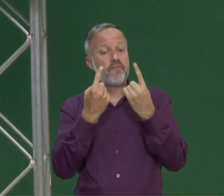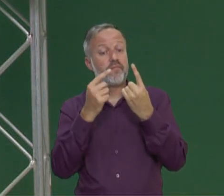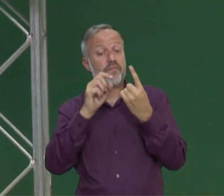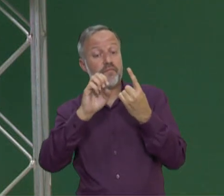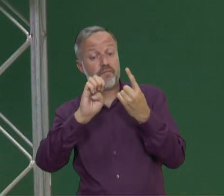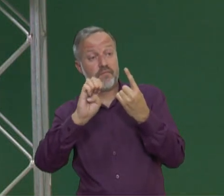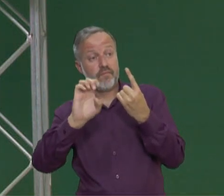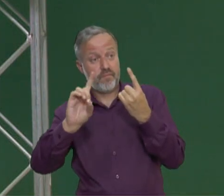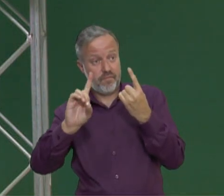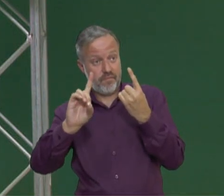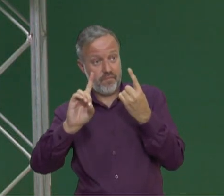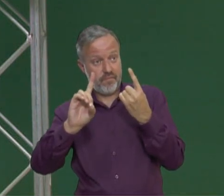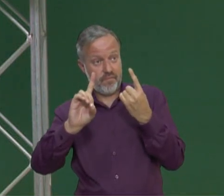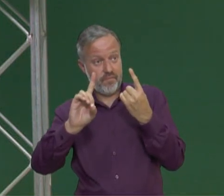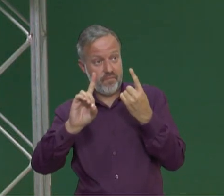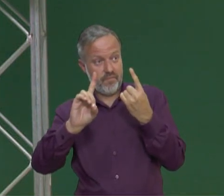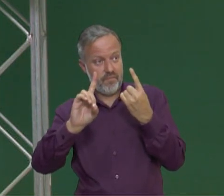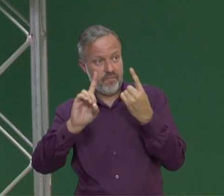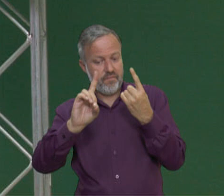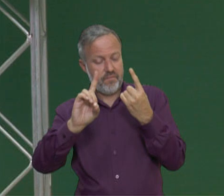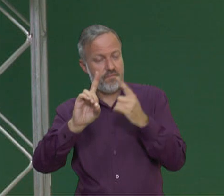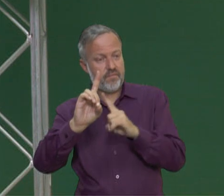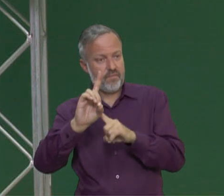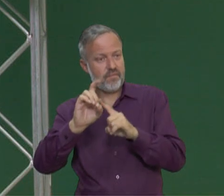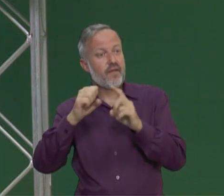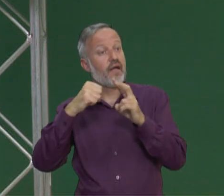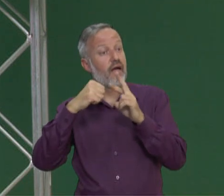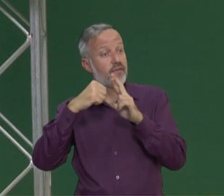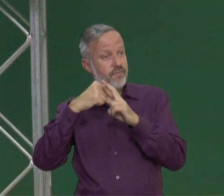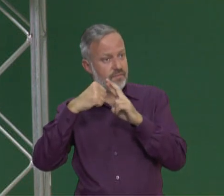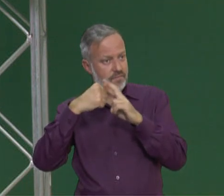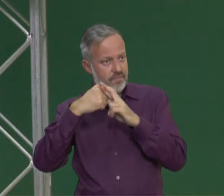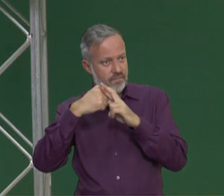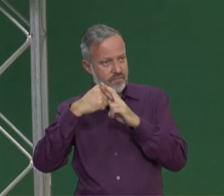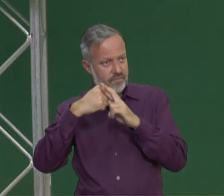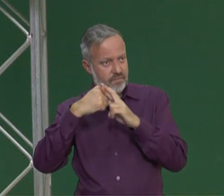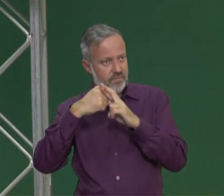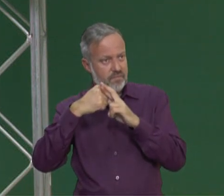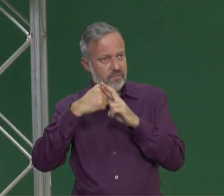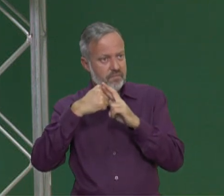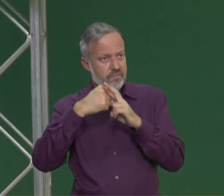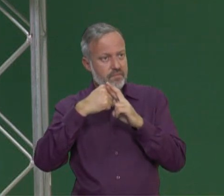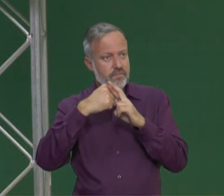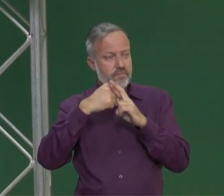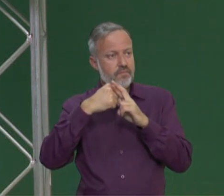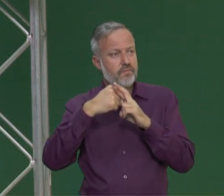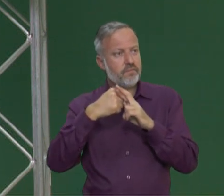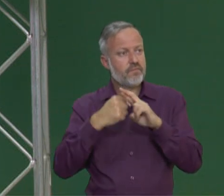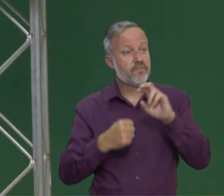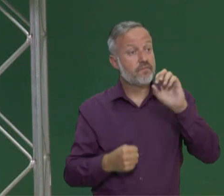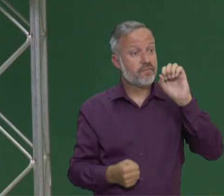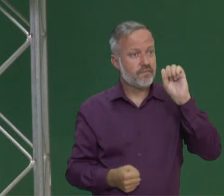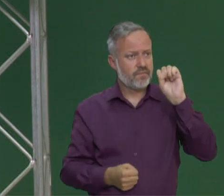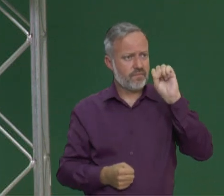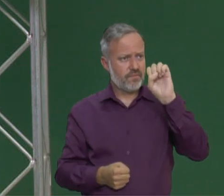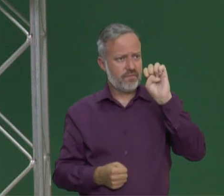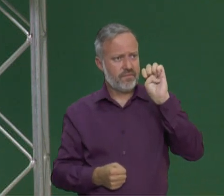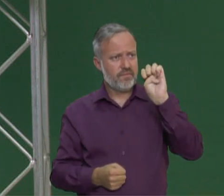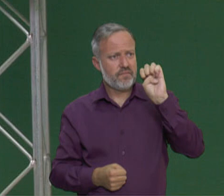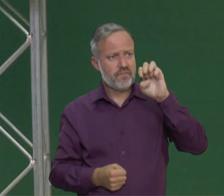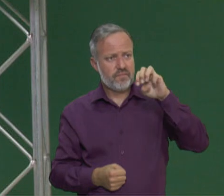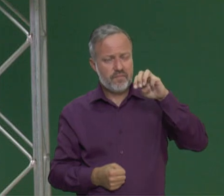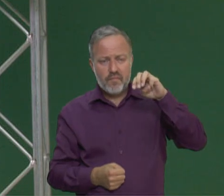practiced, terminou em ed, eu sei que é um verbo regular. Segue a regra geral. Sin, não terminou em